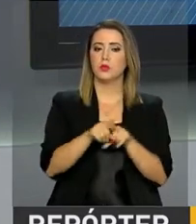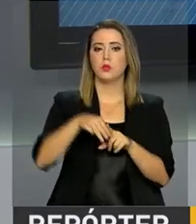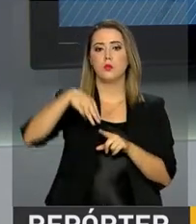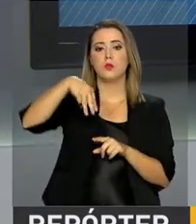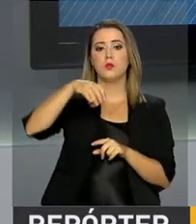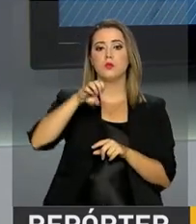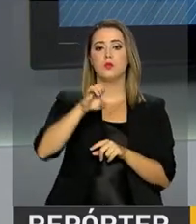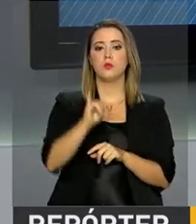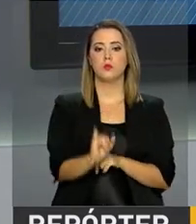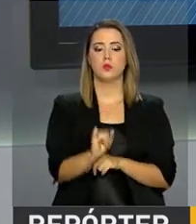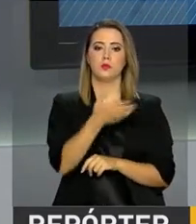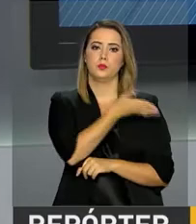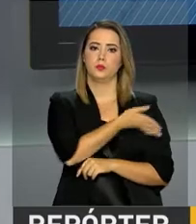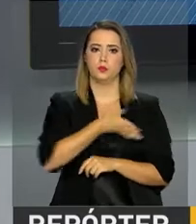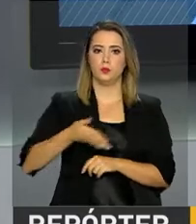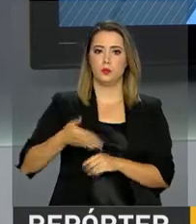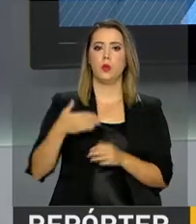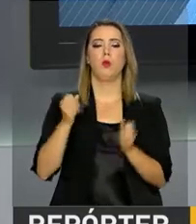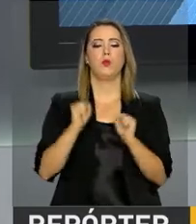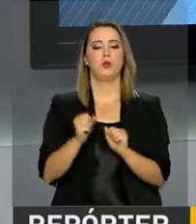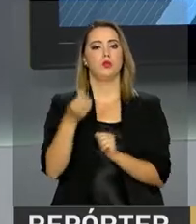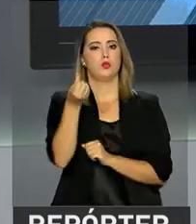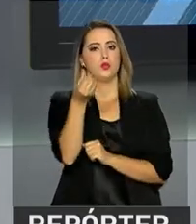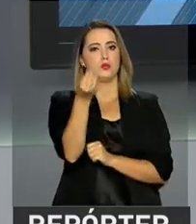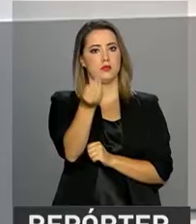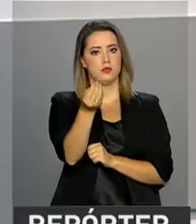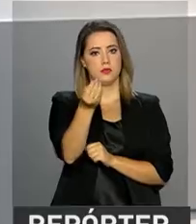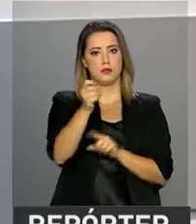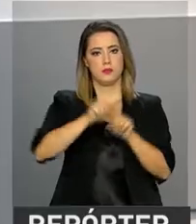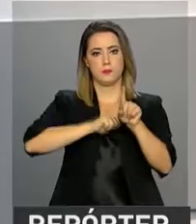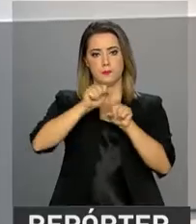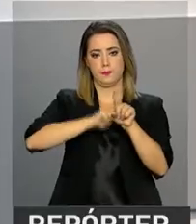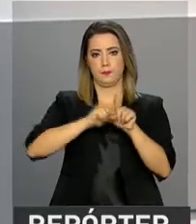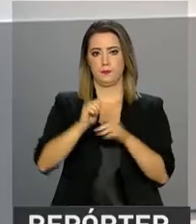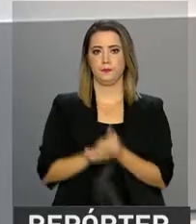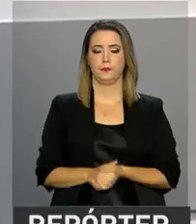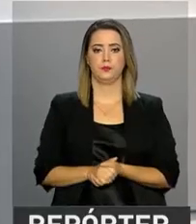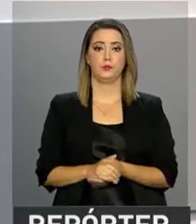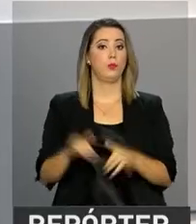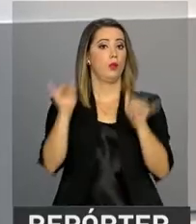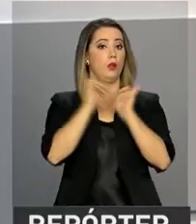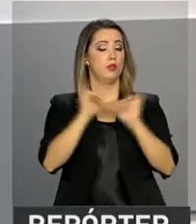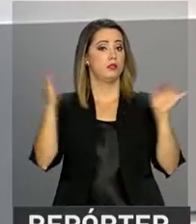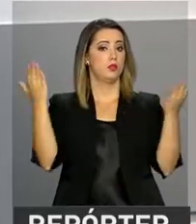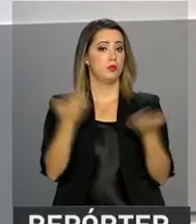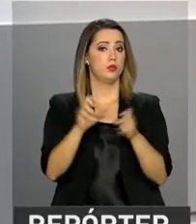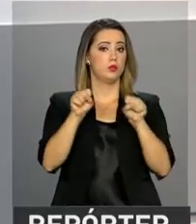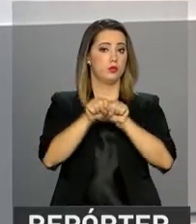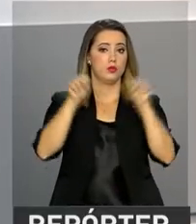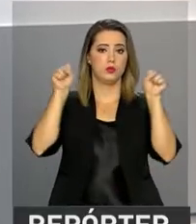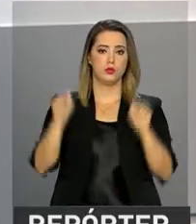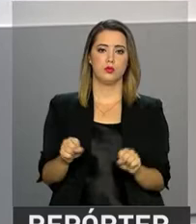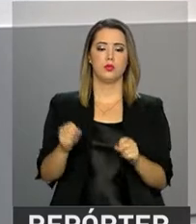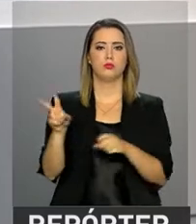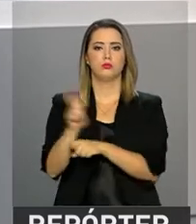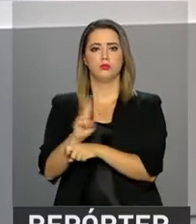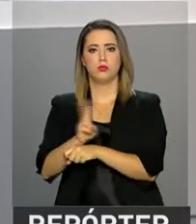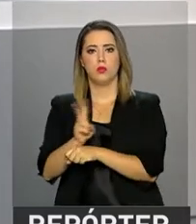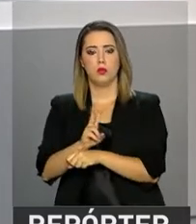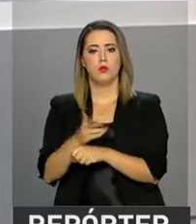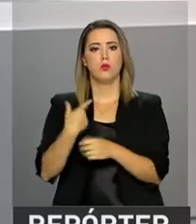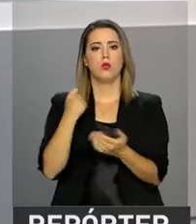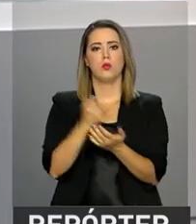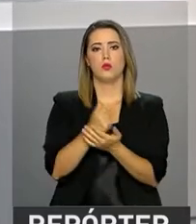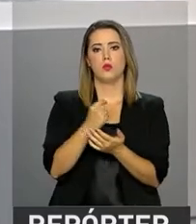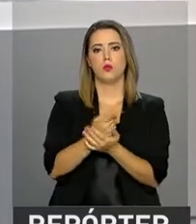parcelamento das dívidas em até 60 meses foi lançado hoje um sistema que permite monitorar online a